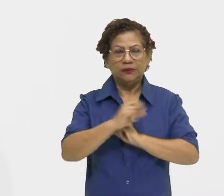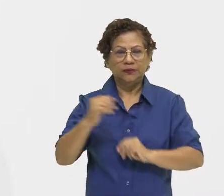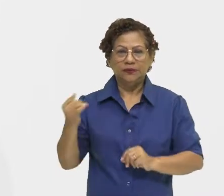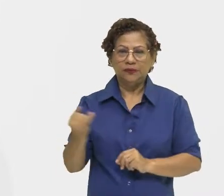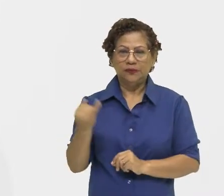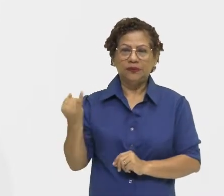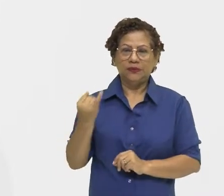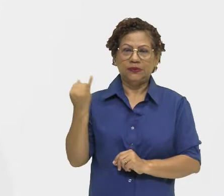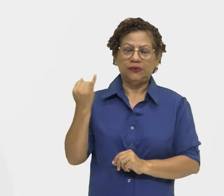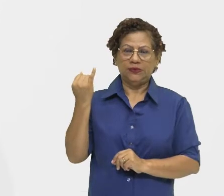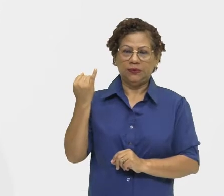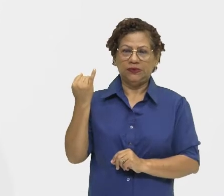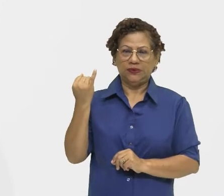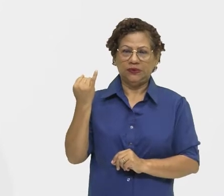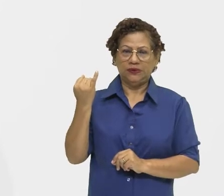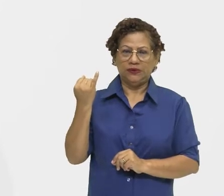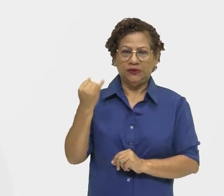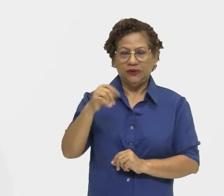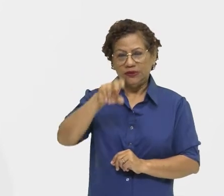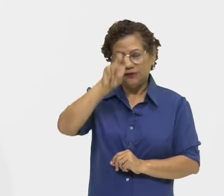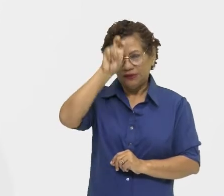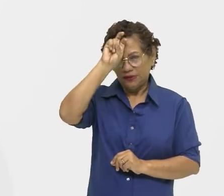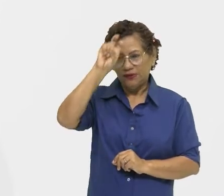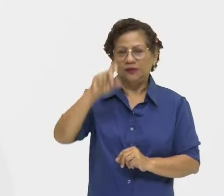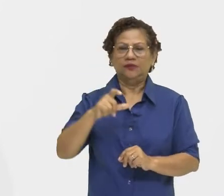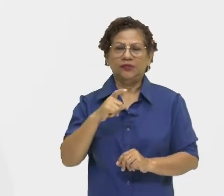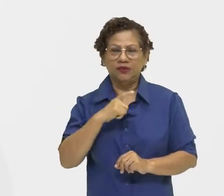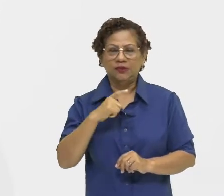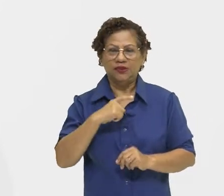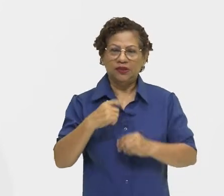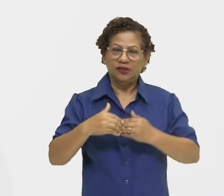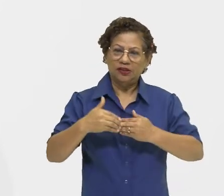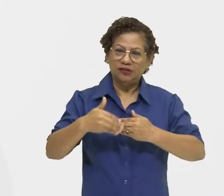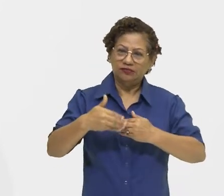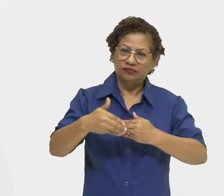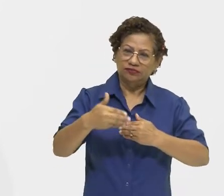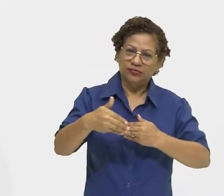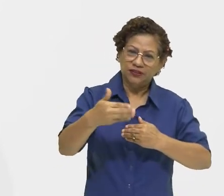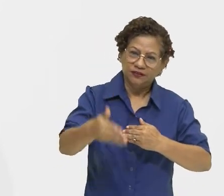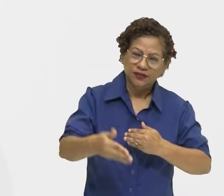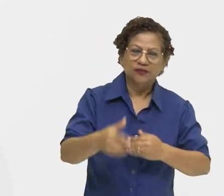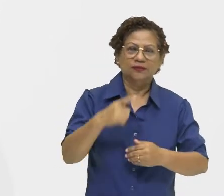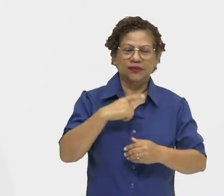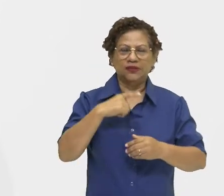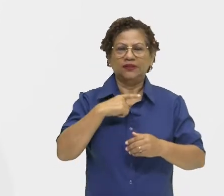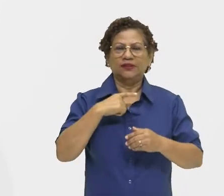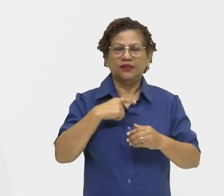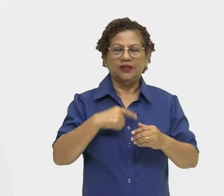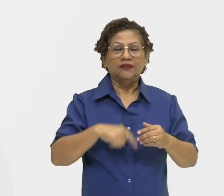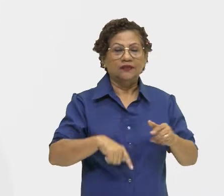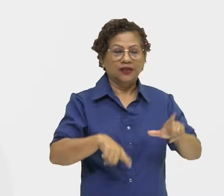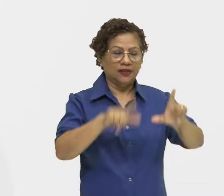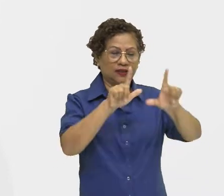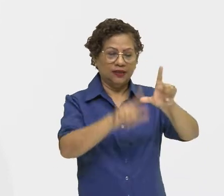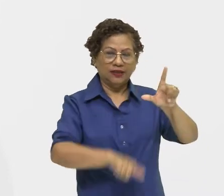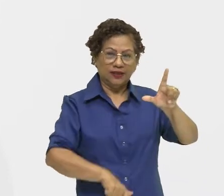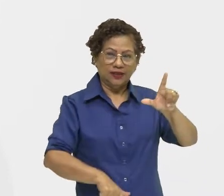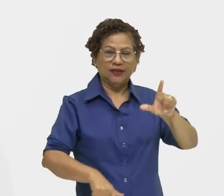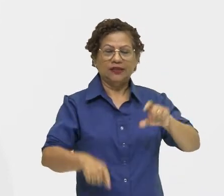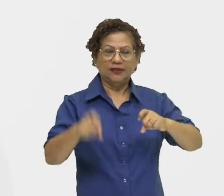antiguidade. Ela proporcionou grandes avanços nas letras, medicina, ciências